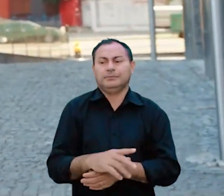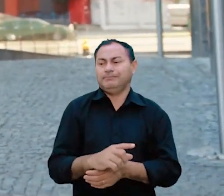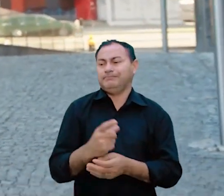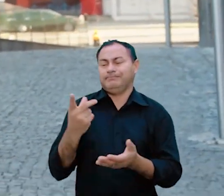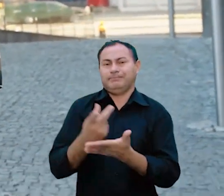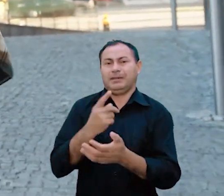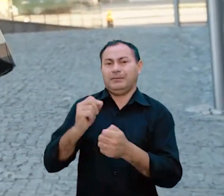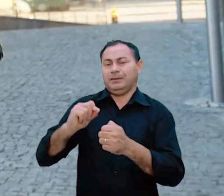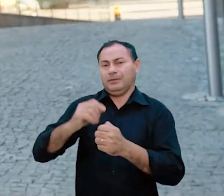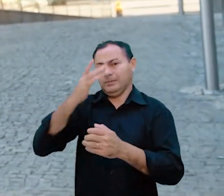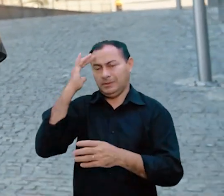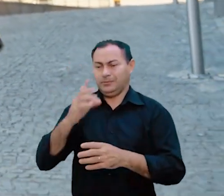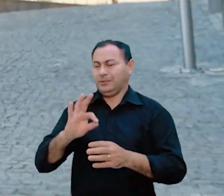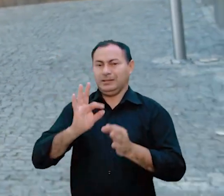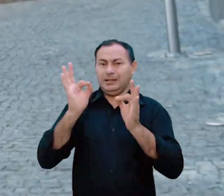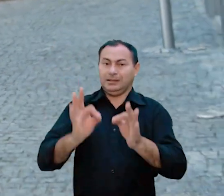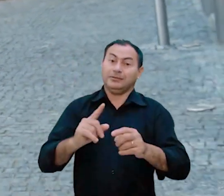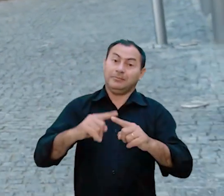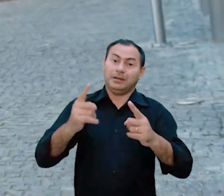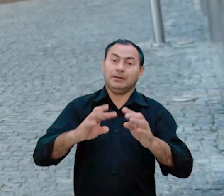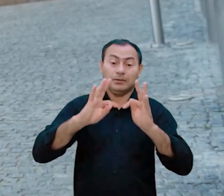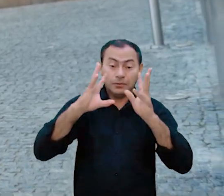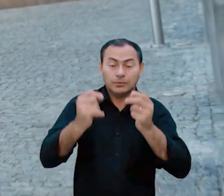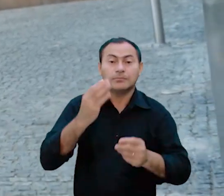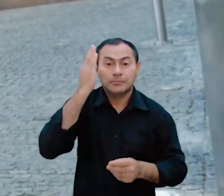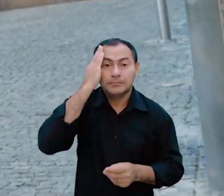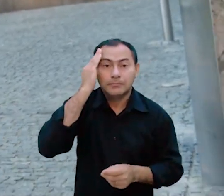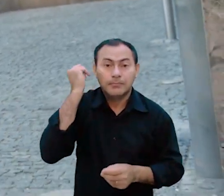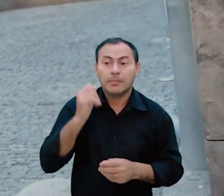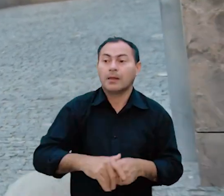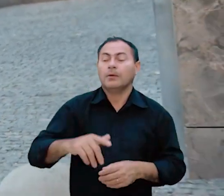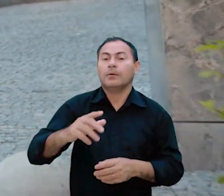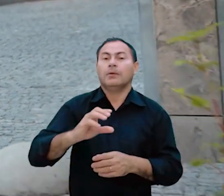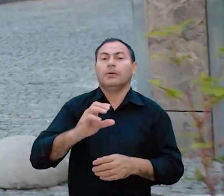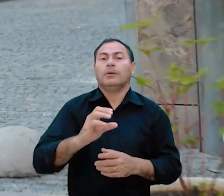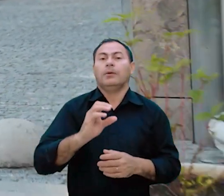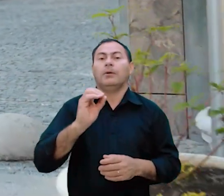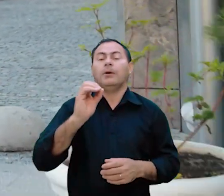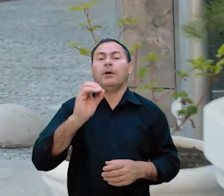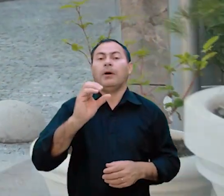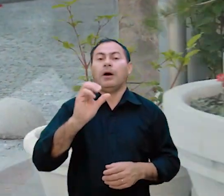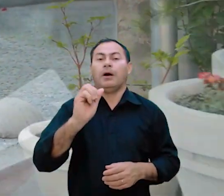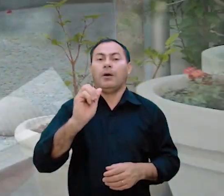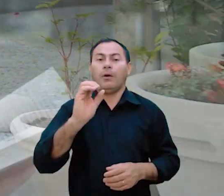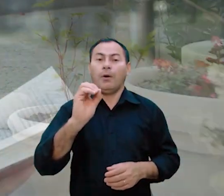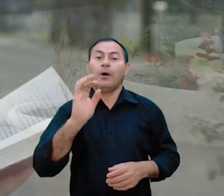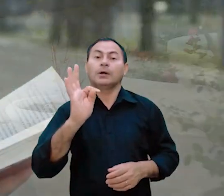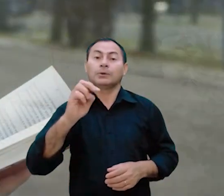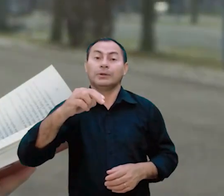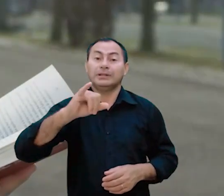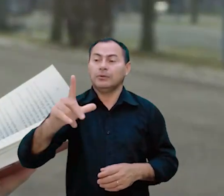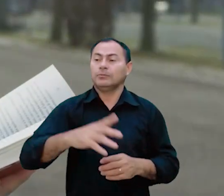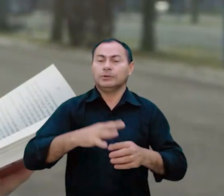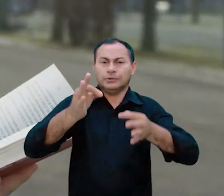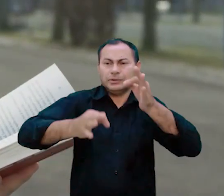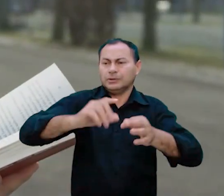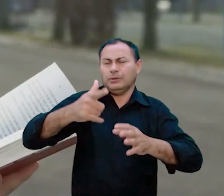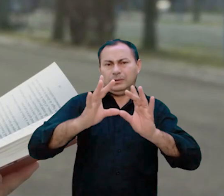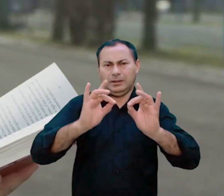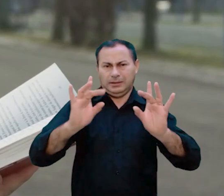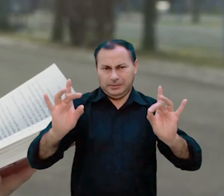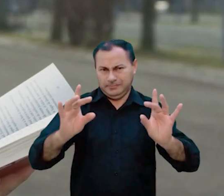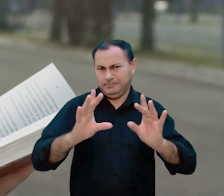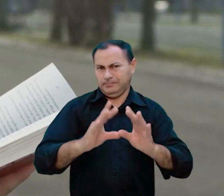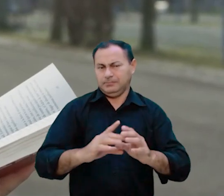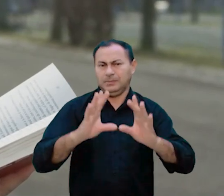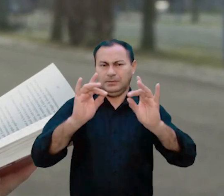É muito injusto fazer isso com as pessoas. Mas isso é tudo que sabemos sobre o Otoniel, o juiz de Israel. Não há outros